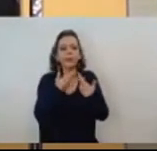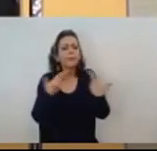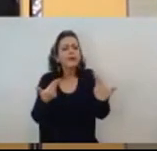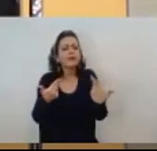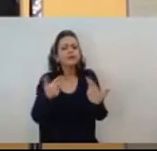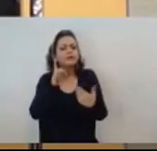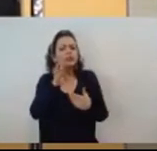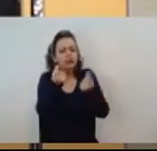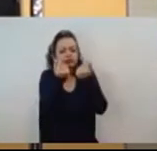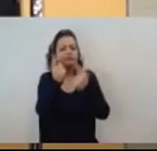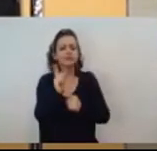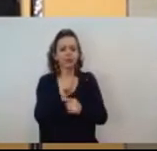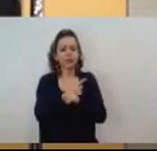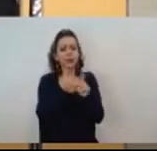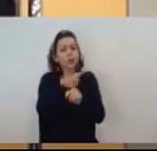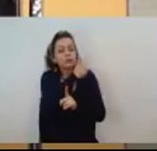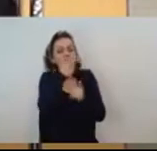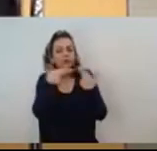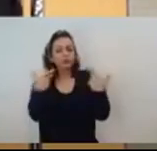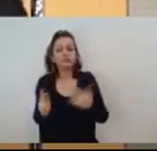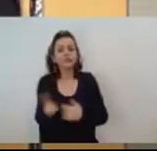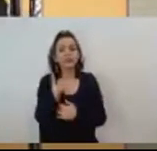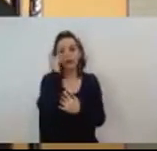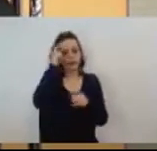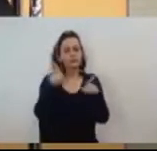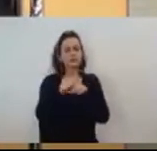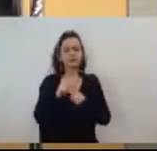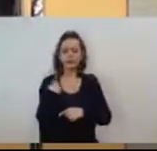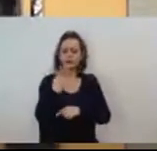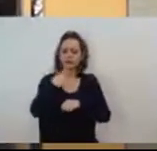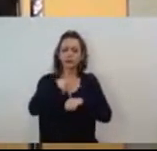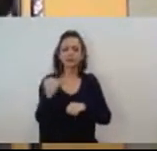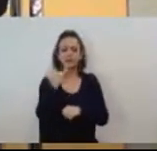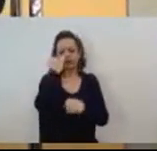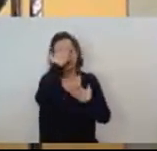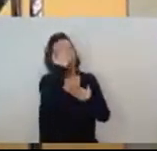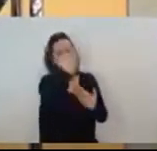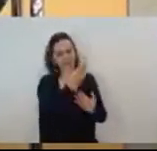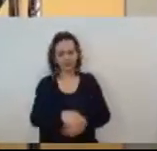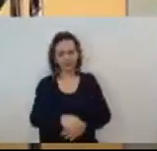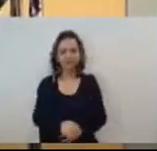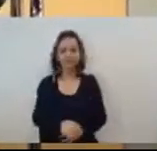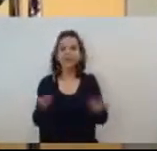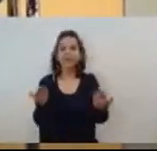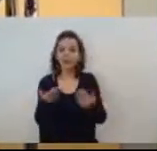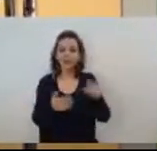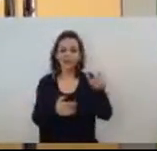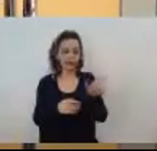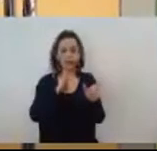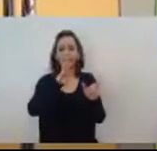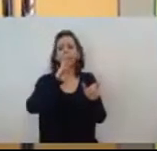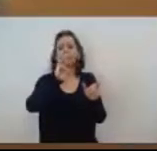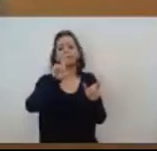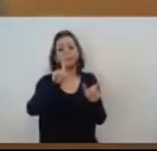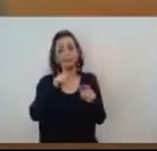Muito obrigado Isa bem eu queria passar agora a palavra para Bel porque a próxima pergunta é muito bacana Mel